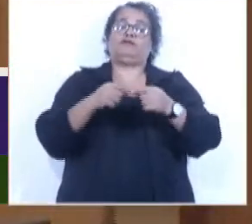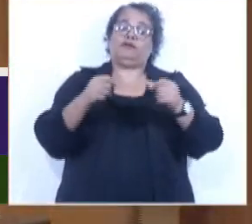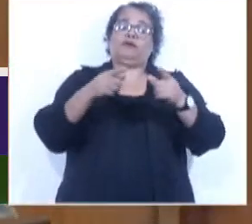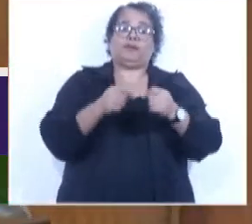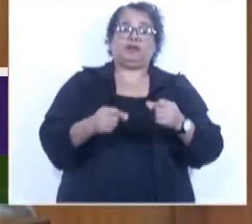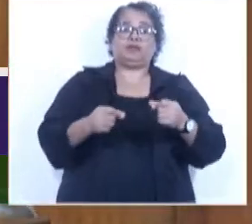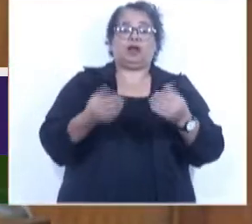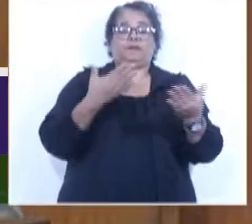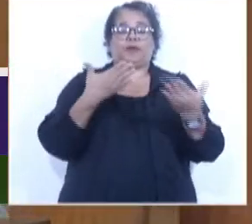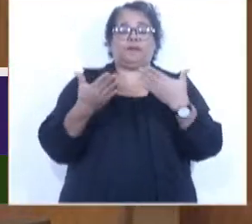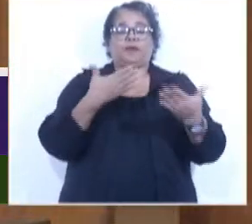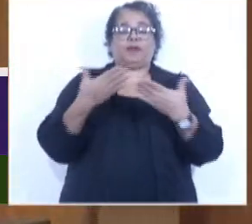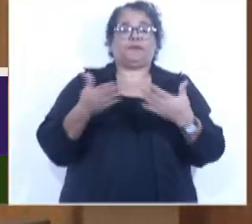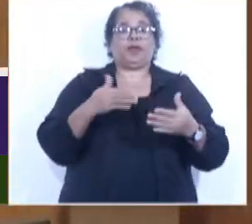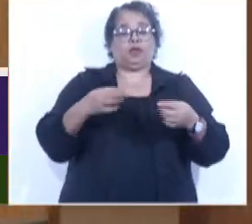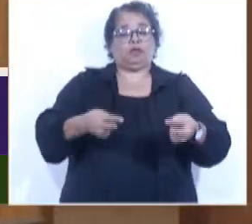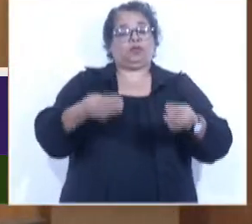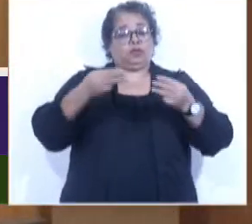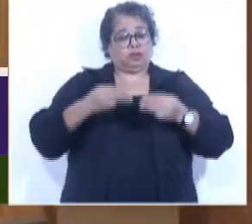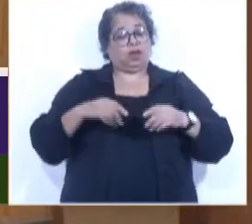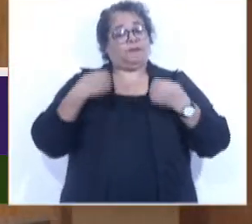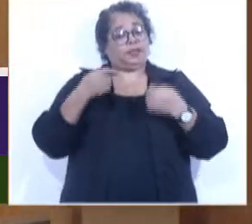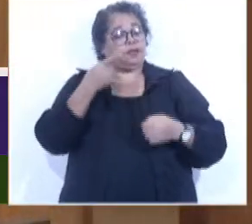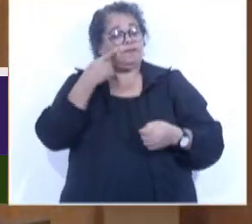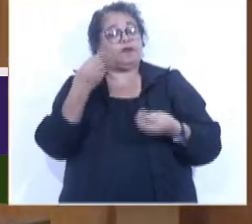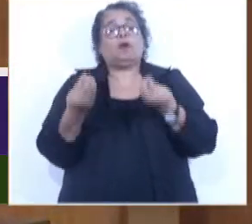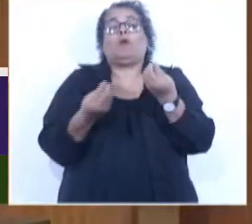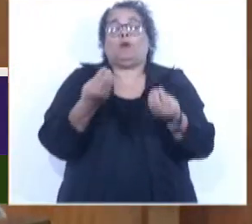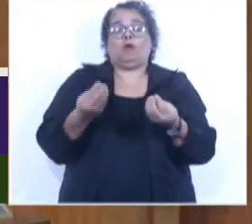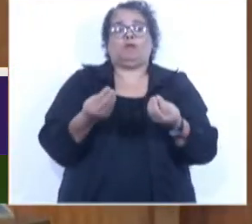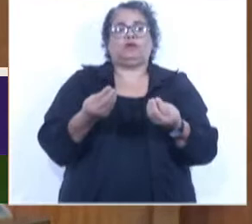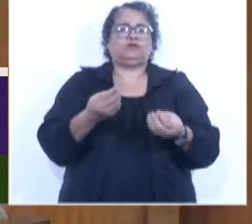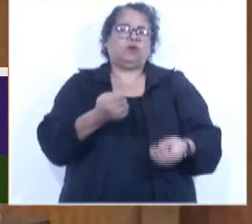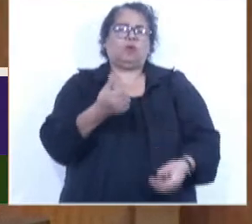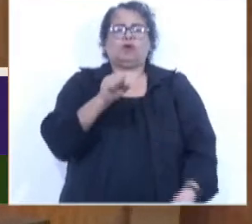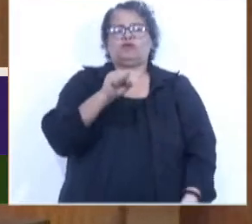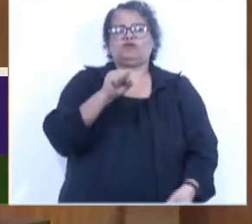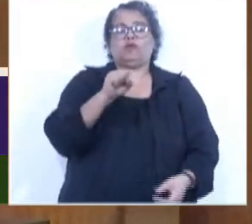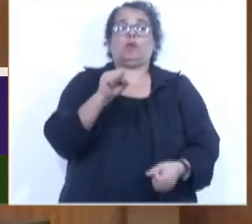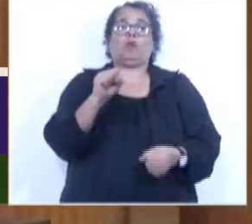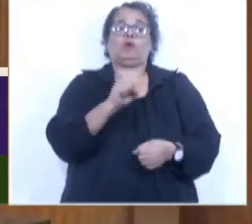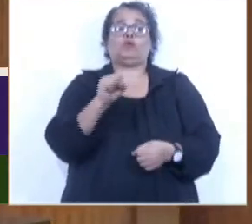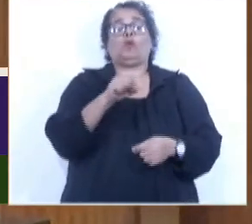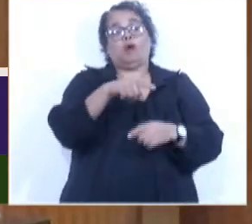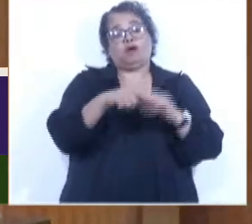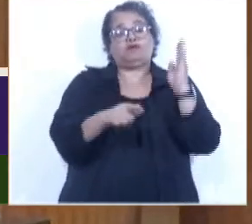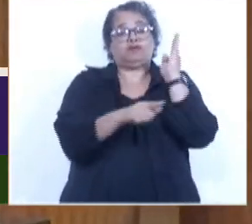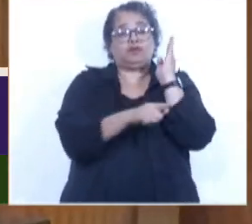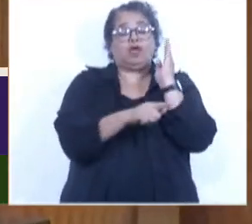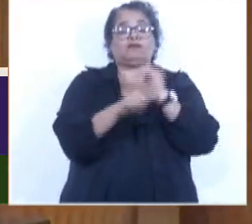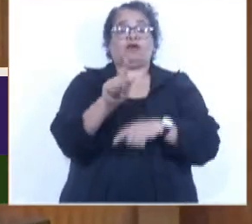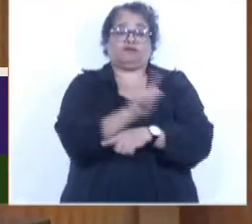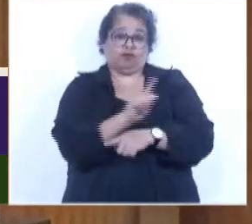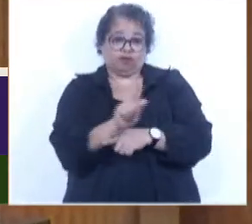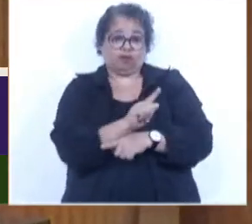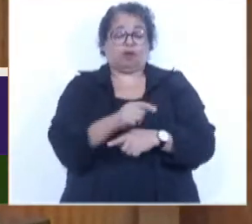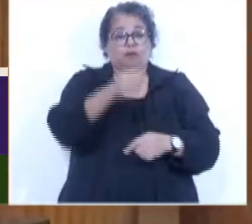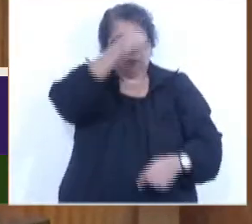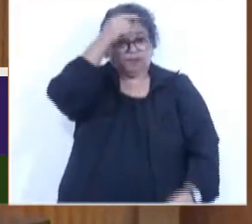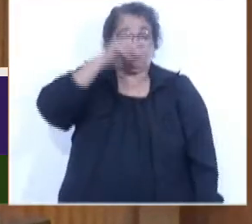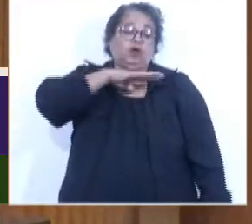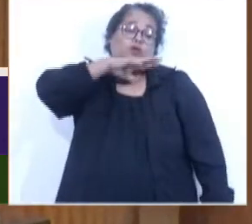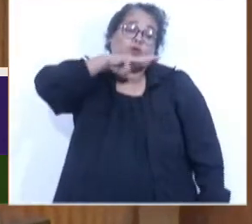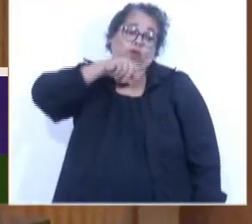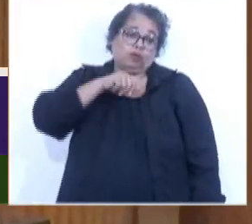dessa secretaria Então já são quase oito anos né dessa gestão e a gente sabe que não houve até o momento